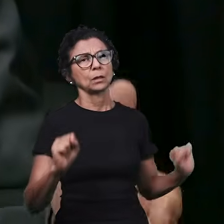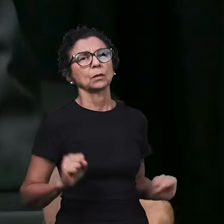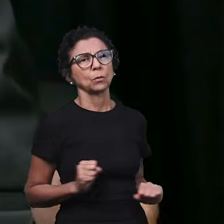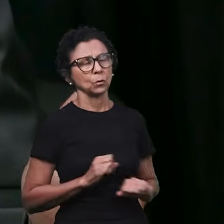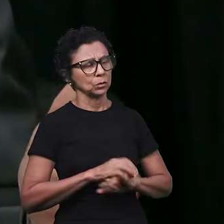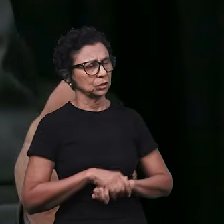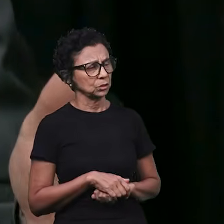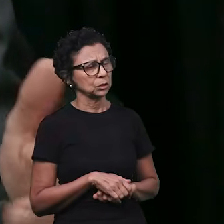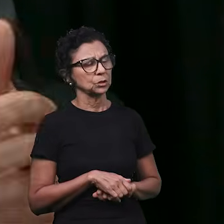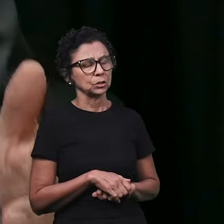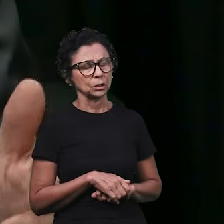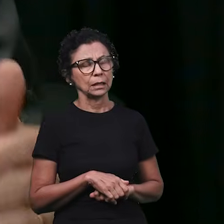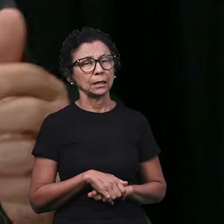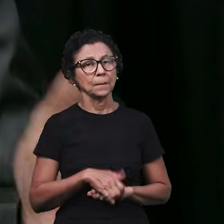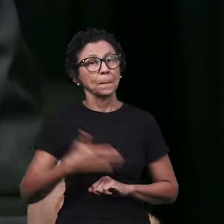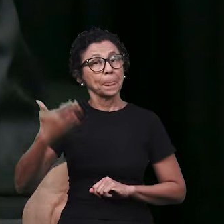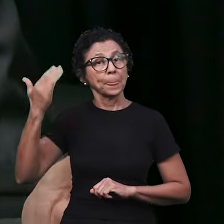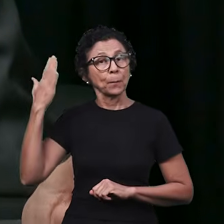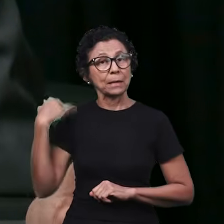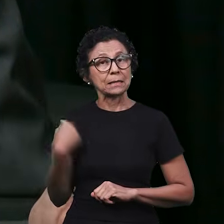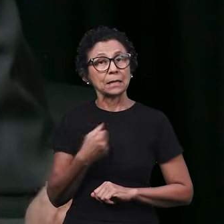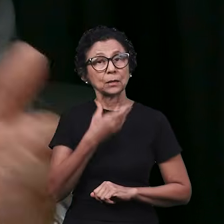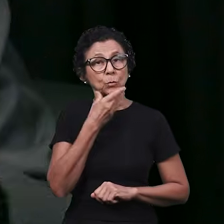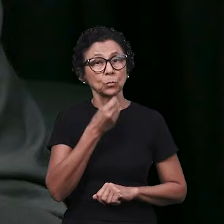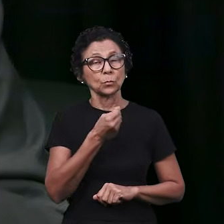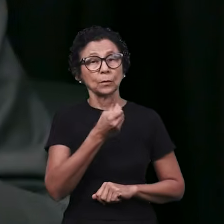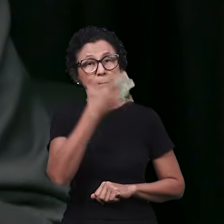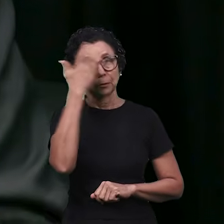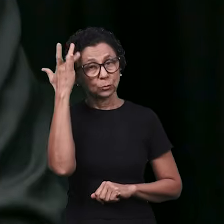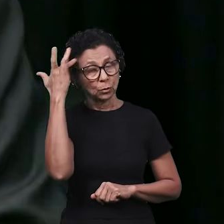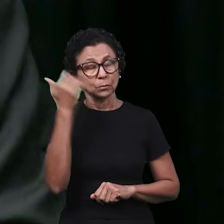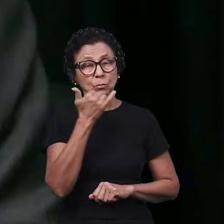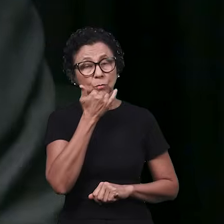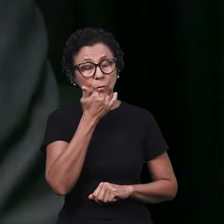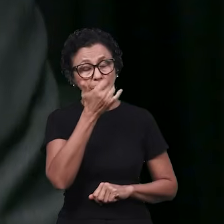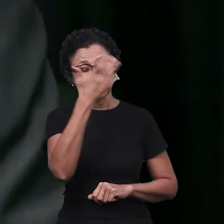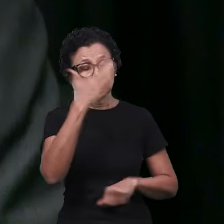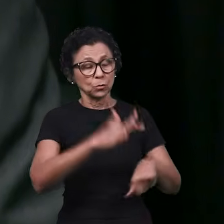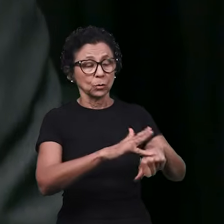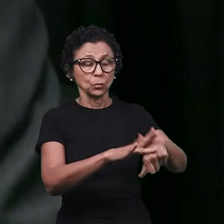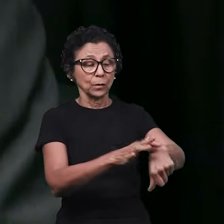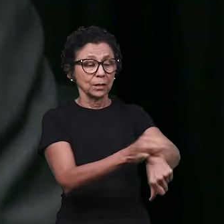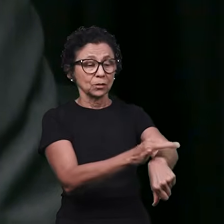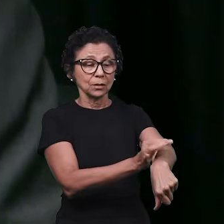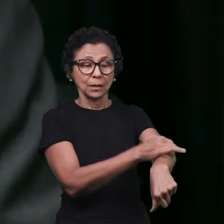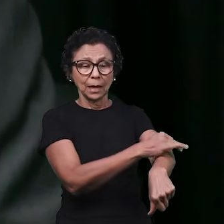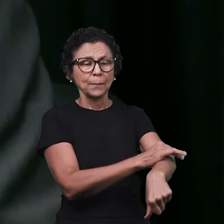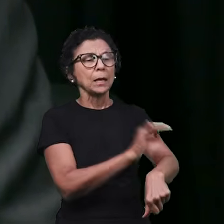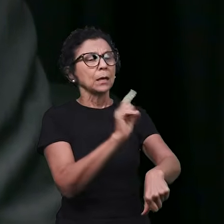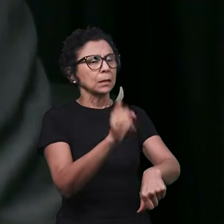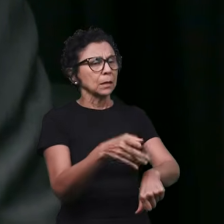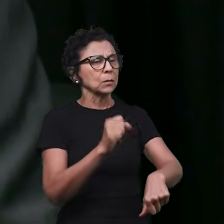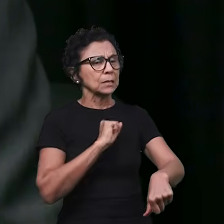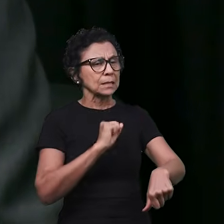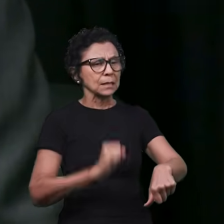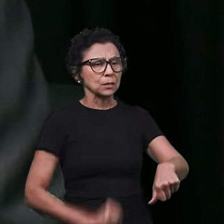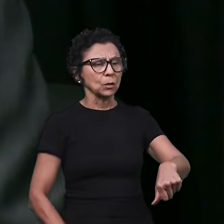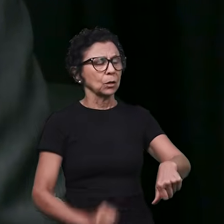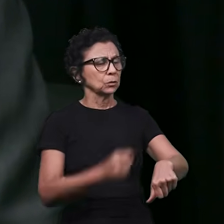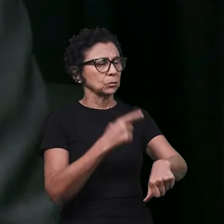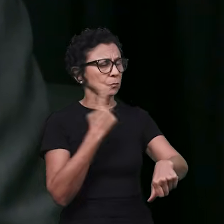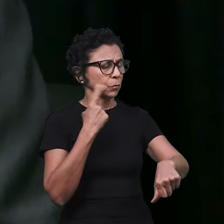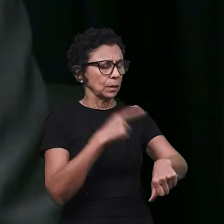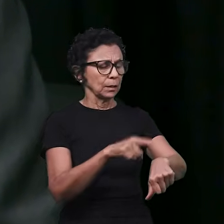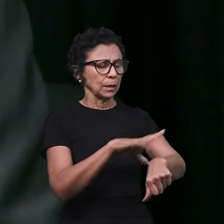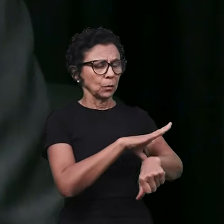todo um ritual. Ele foi lá e o sacerdote considerou ele puro. Volta ao arraial. A vida hoje na igreja é assim. A igreja